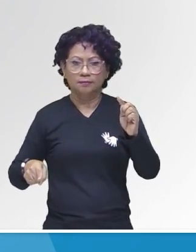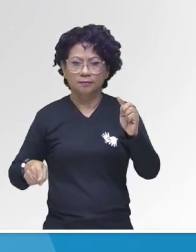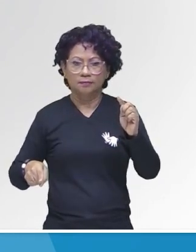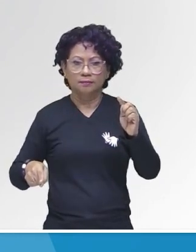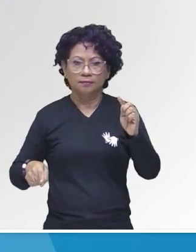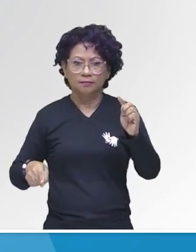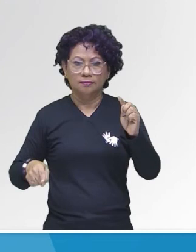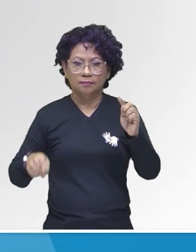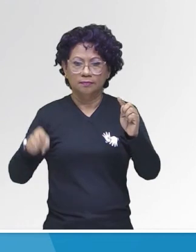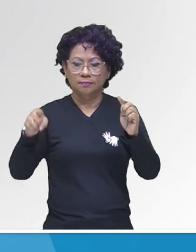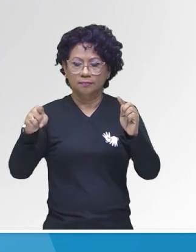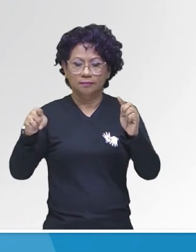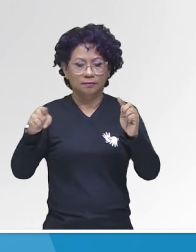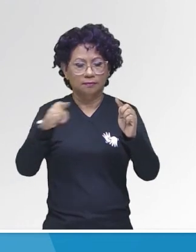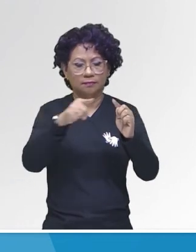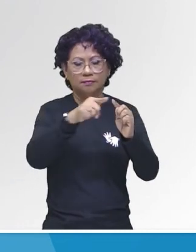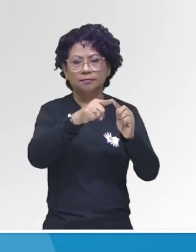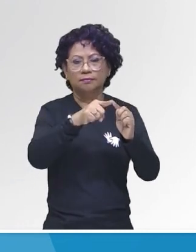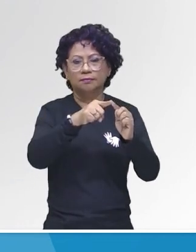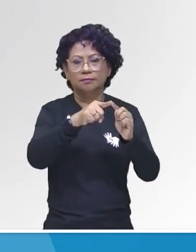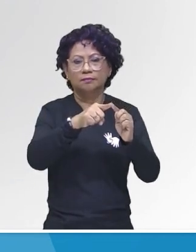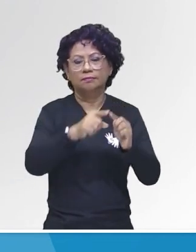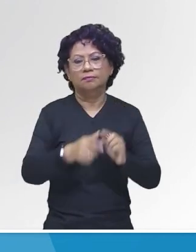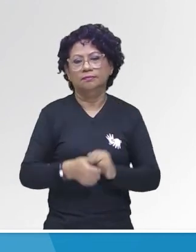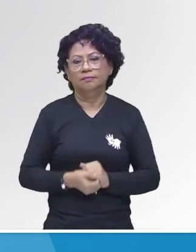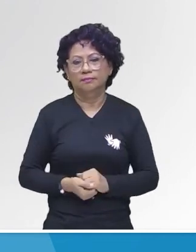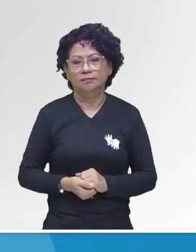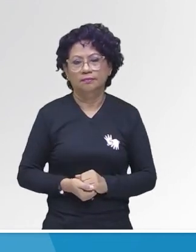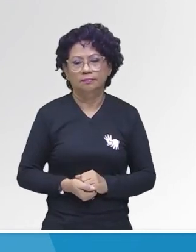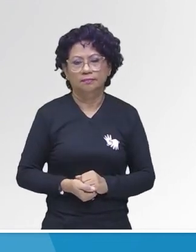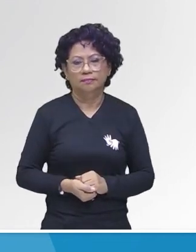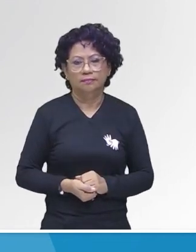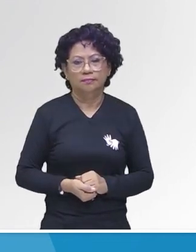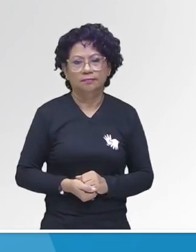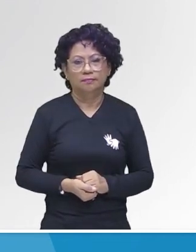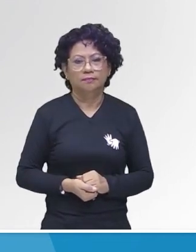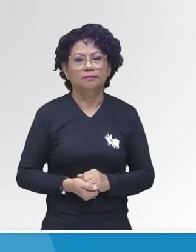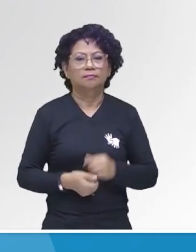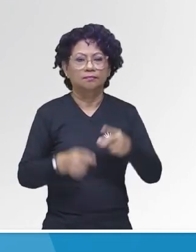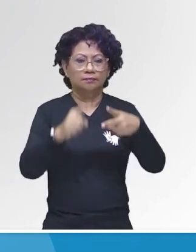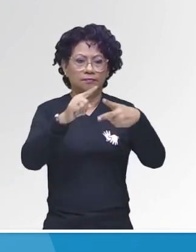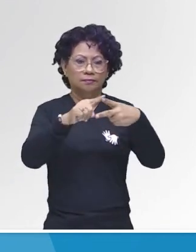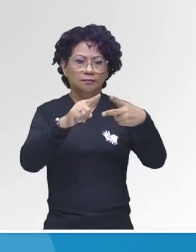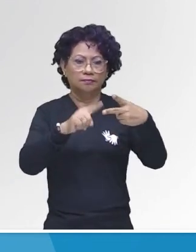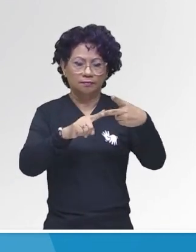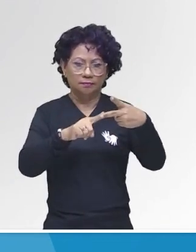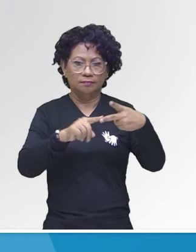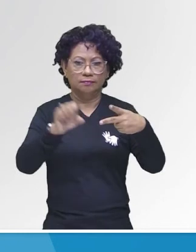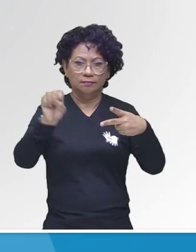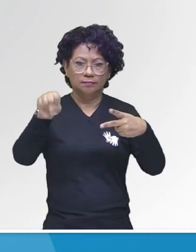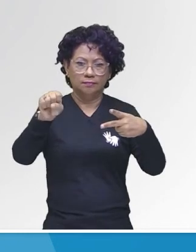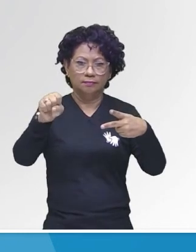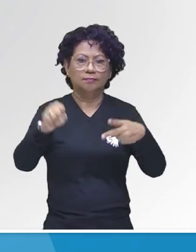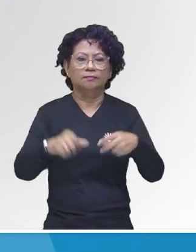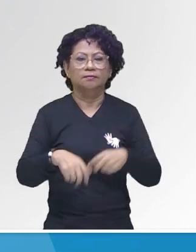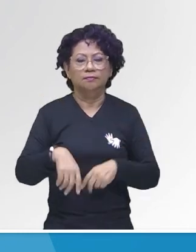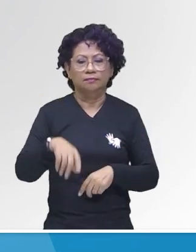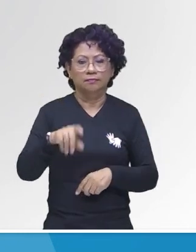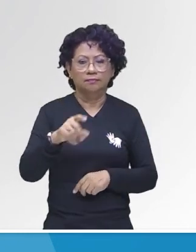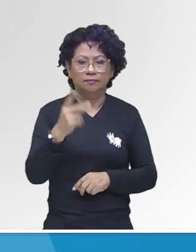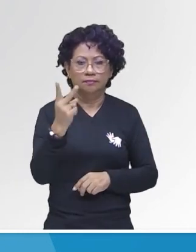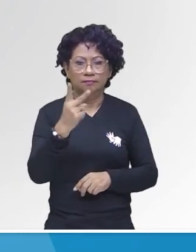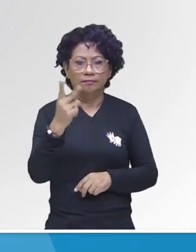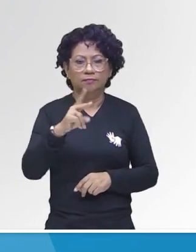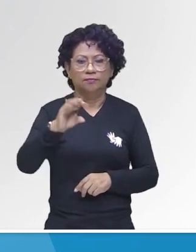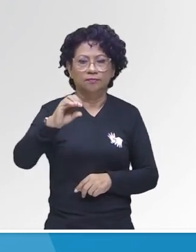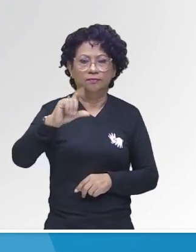justamente os pontos A e D, além de outros, né? Mas nós podemos traçar aqui um plano que contenha